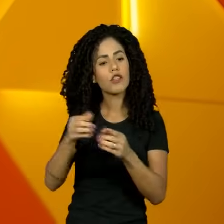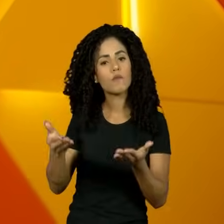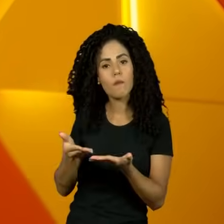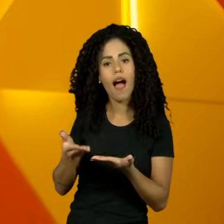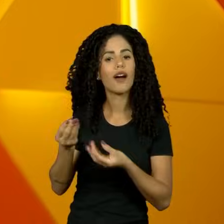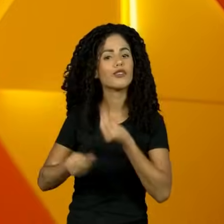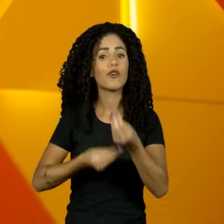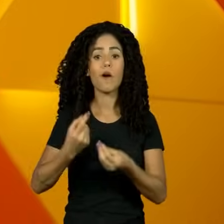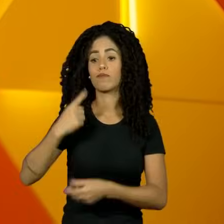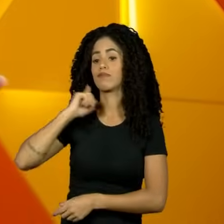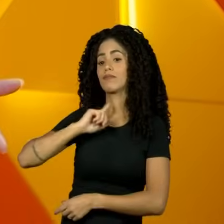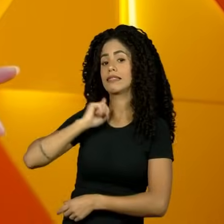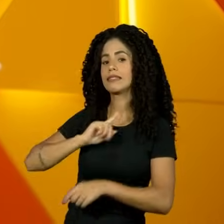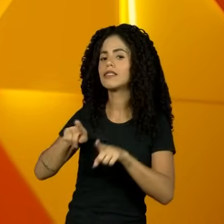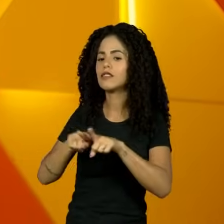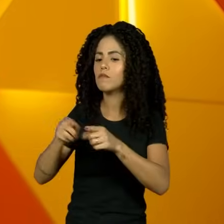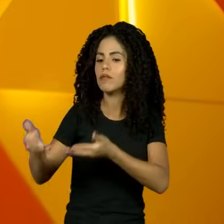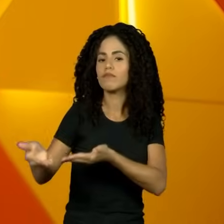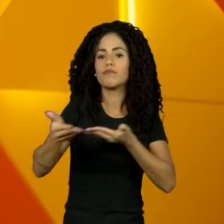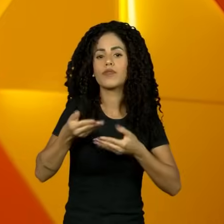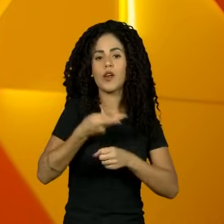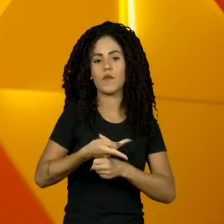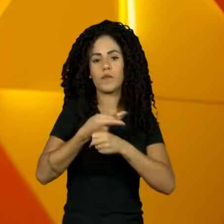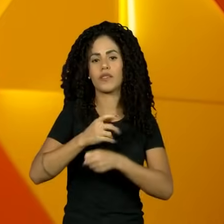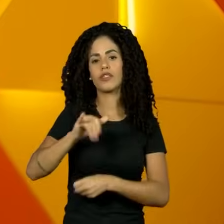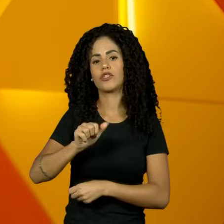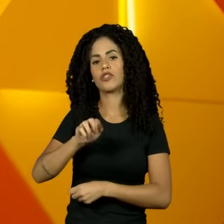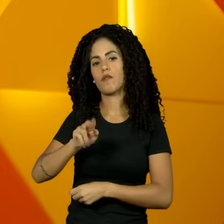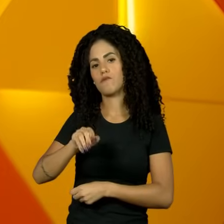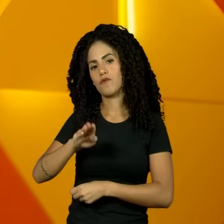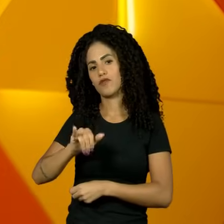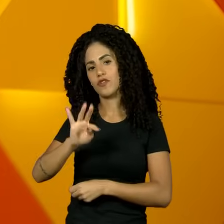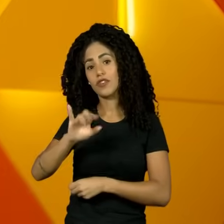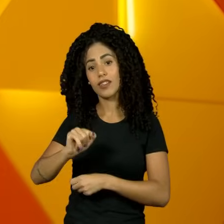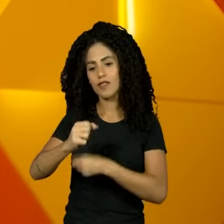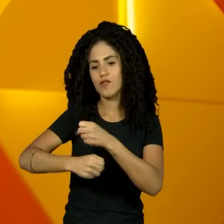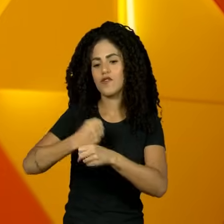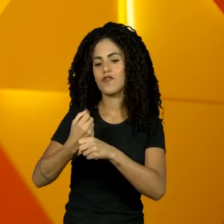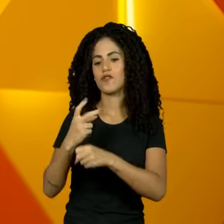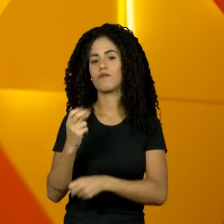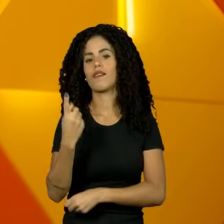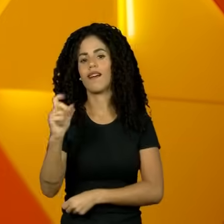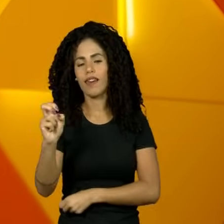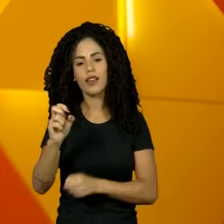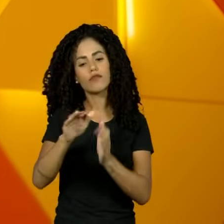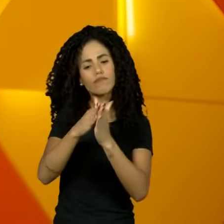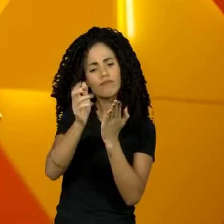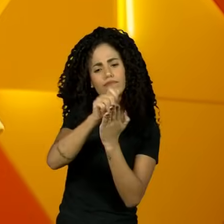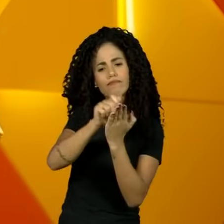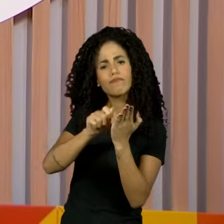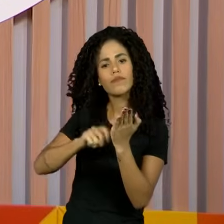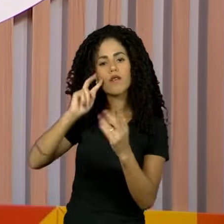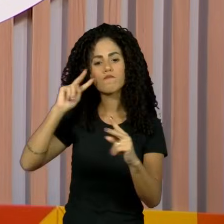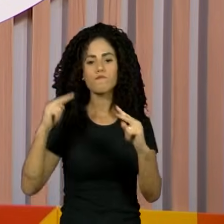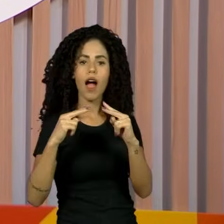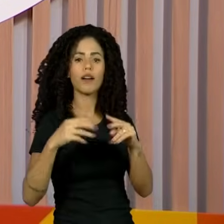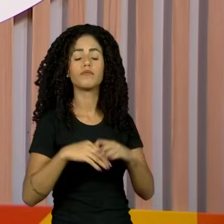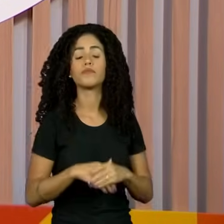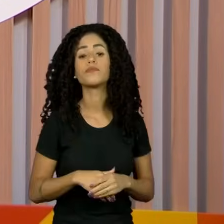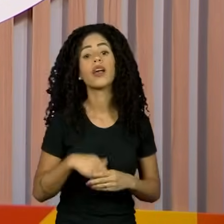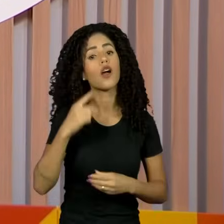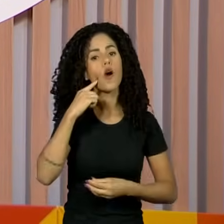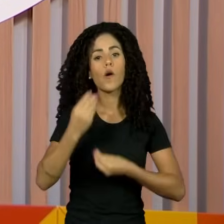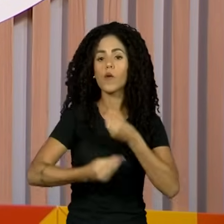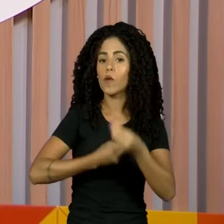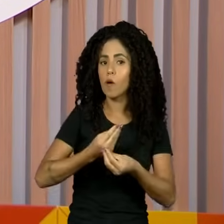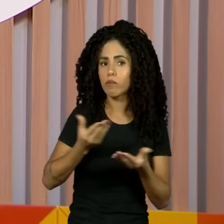Minas Gerais. E recebeu o Prêmio Jabuti em 2015 pelo livro Olhos d'Água. Eu tô falando,